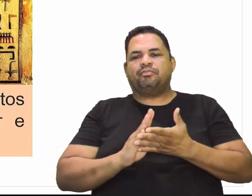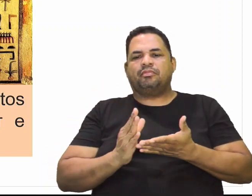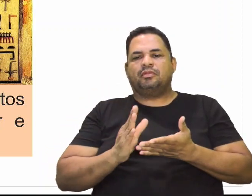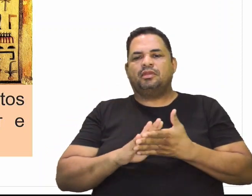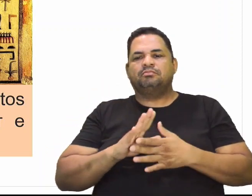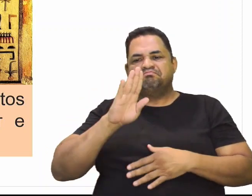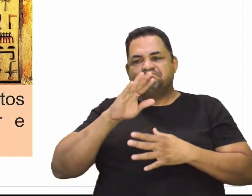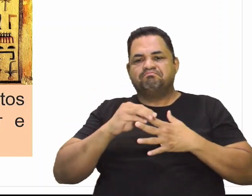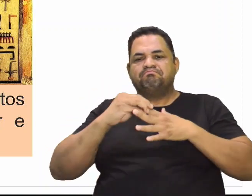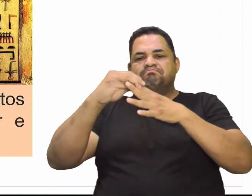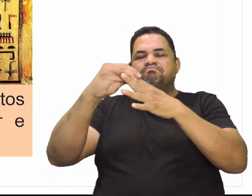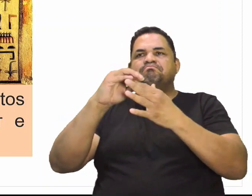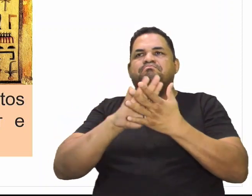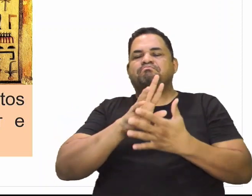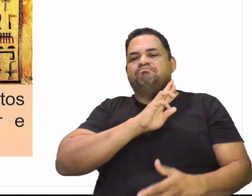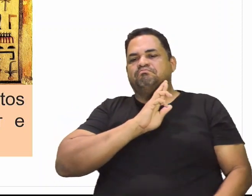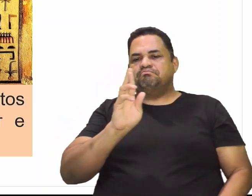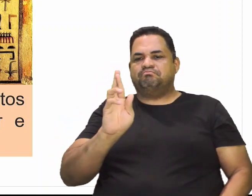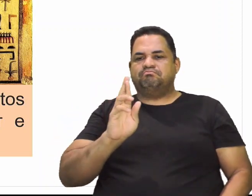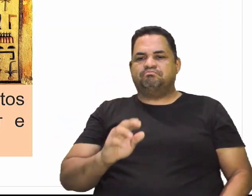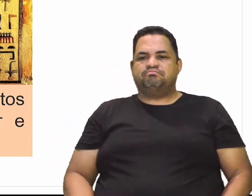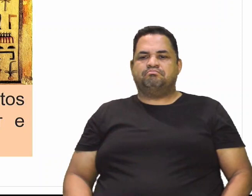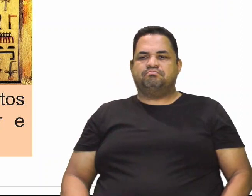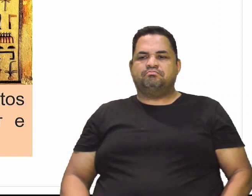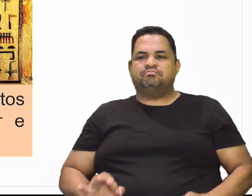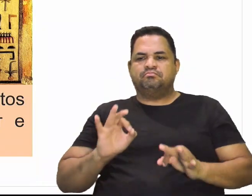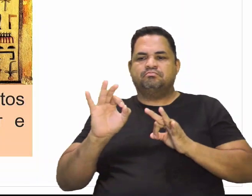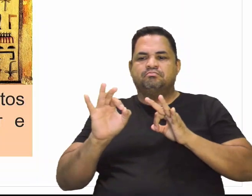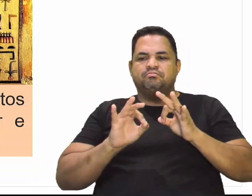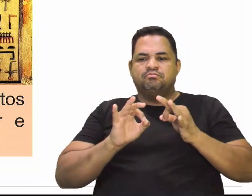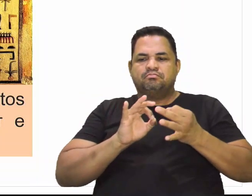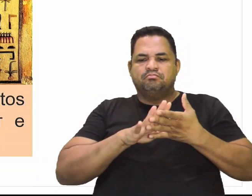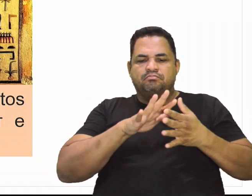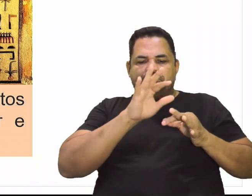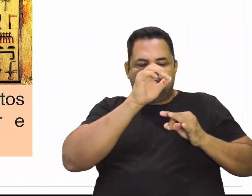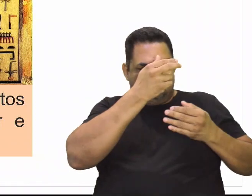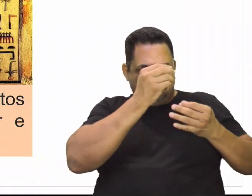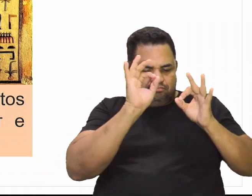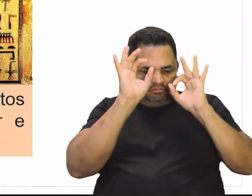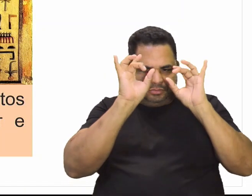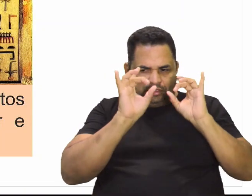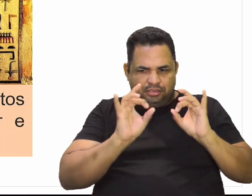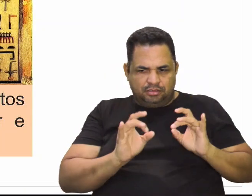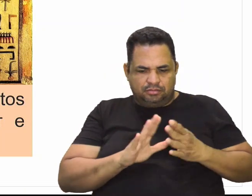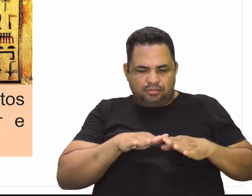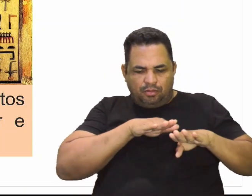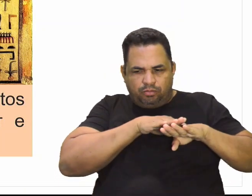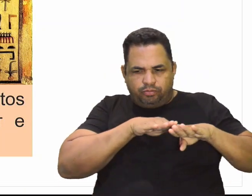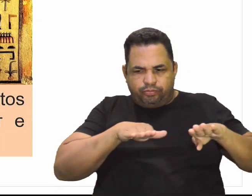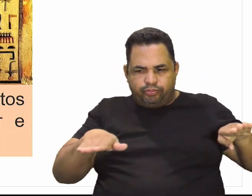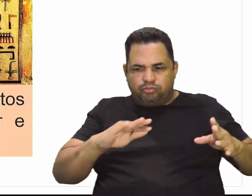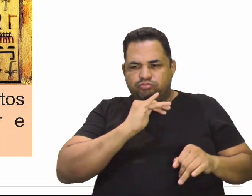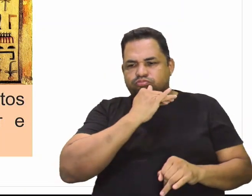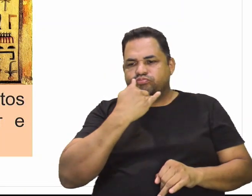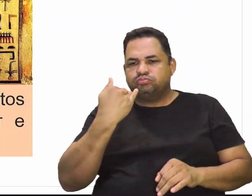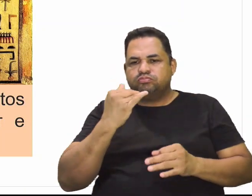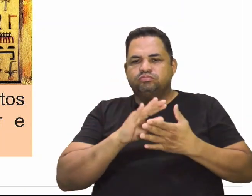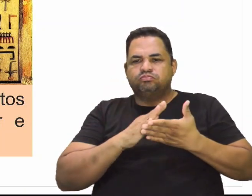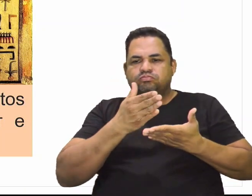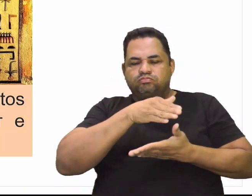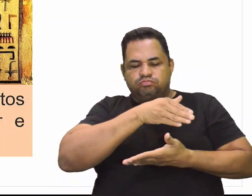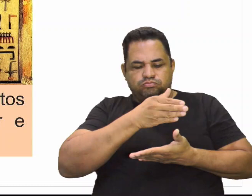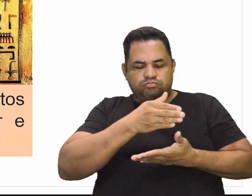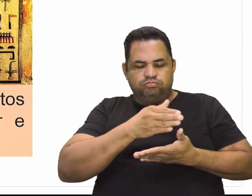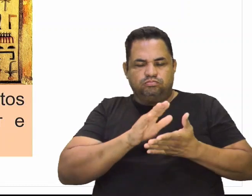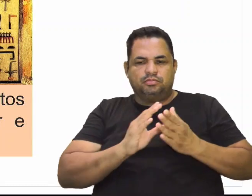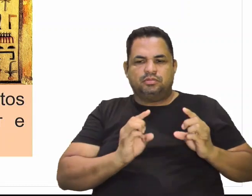monumental e religioso. Ao mesmo tempo que ele ensinava, ele enfeitava túmulos, lápides